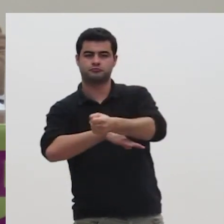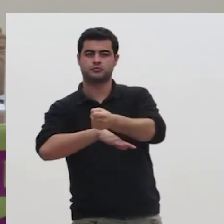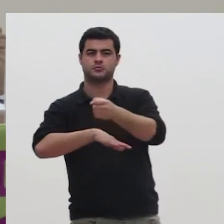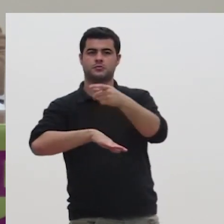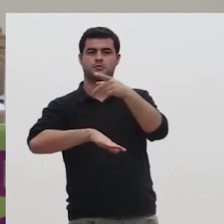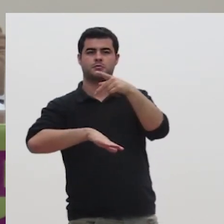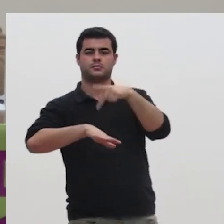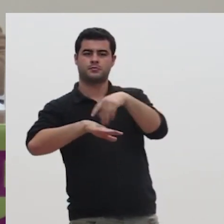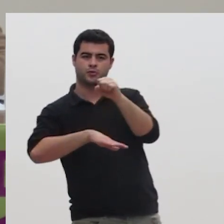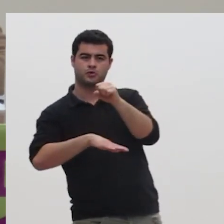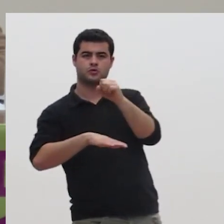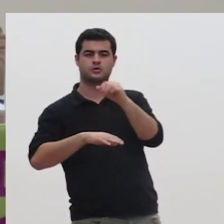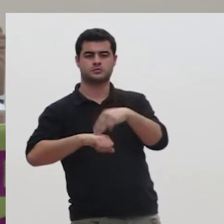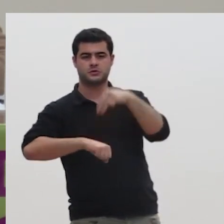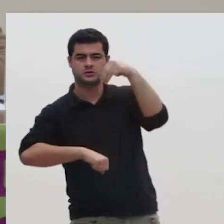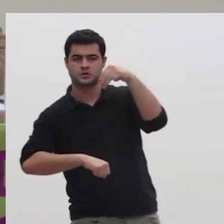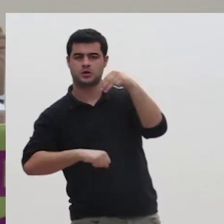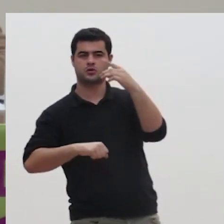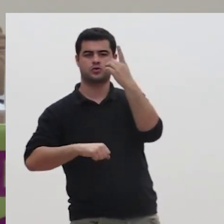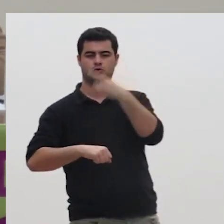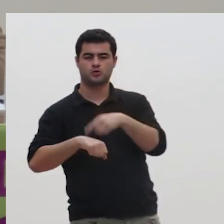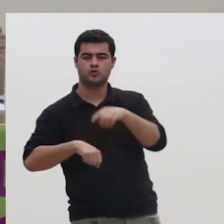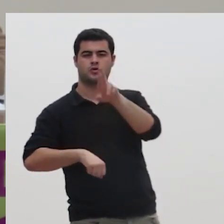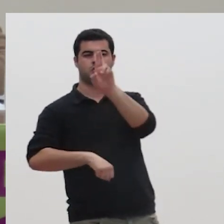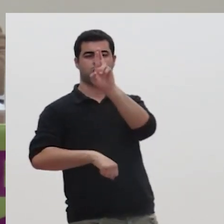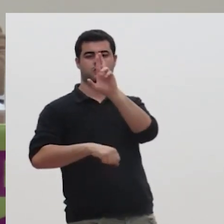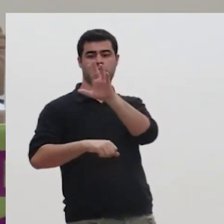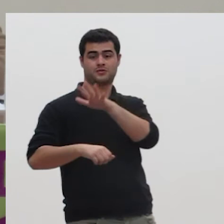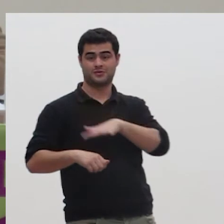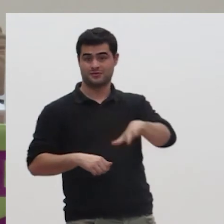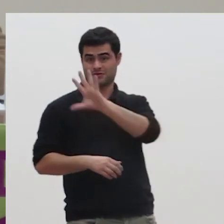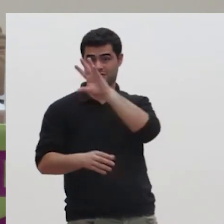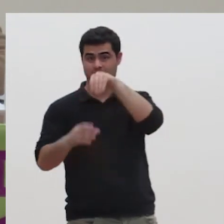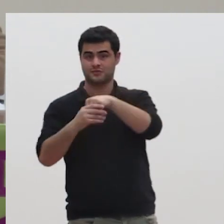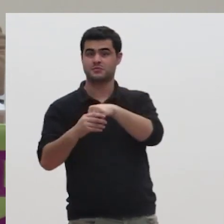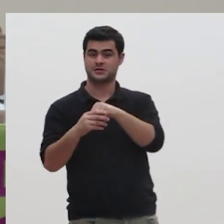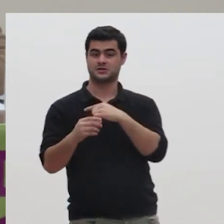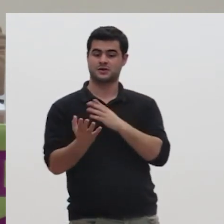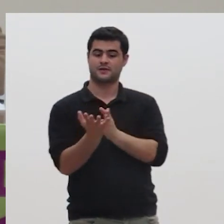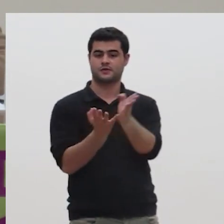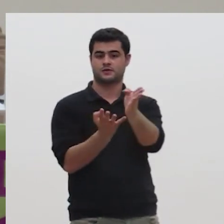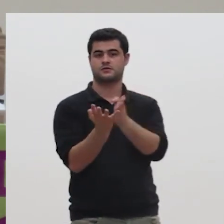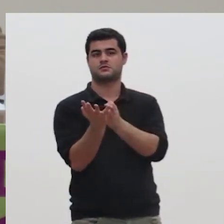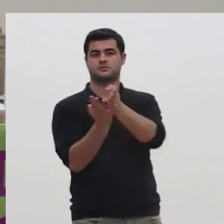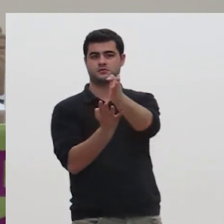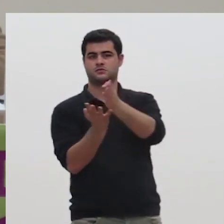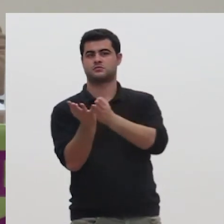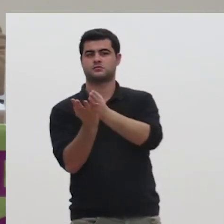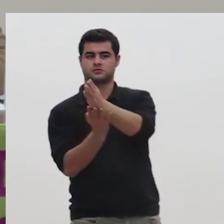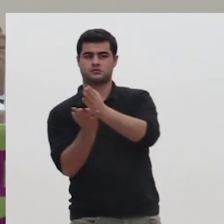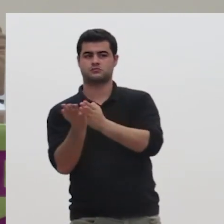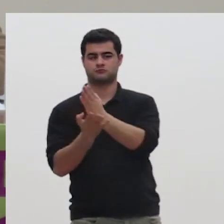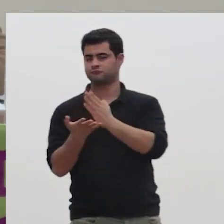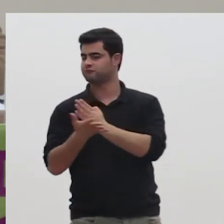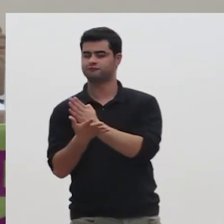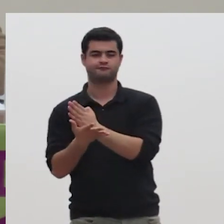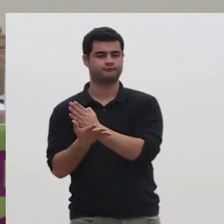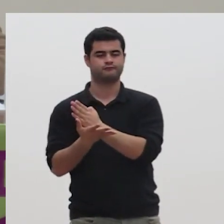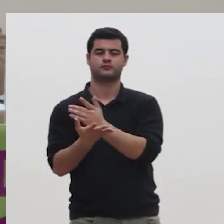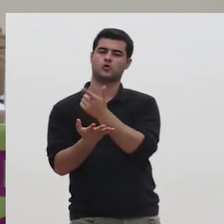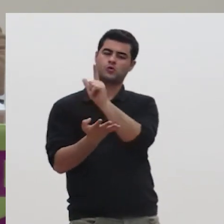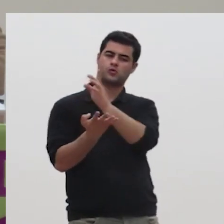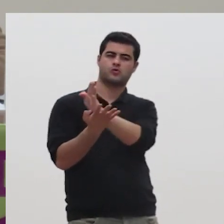acadêmico, doutorado, uma qualificação efetiva na nossa universidade, vai ter que passar por caminhos diferentes desses, né? Esses têm que sofrer